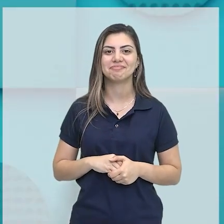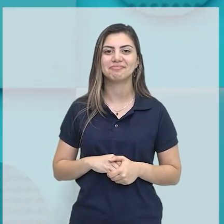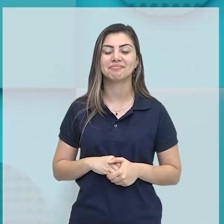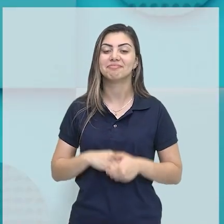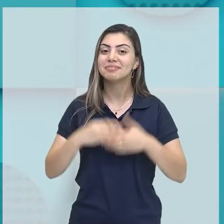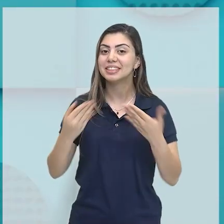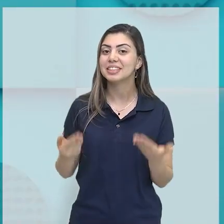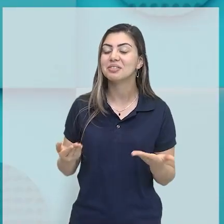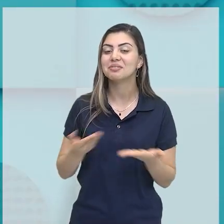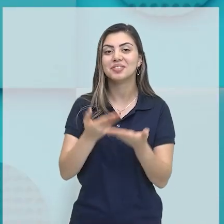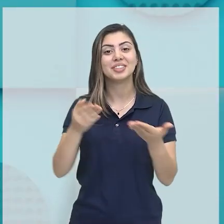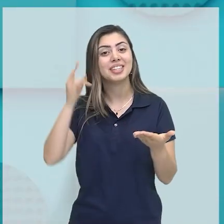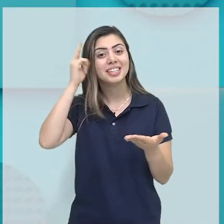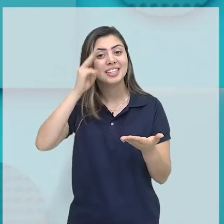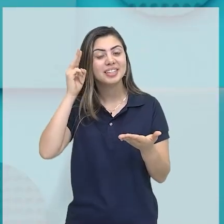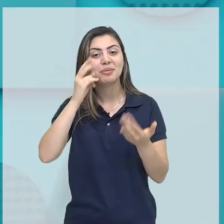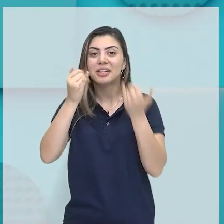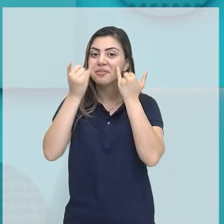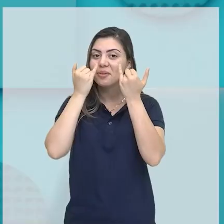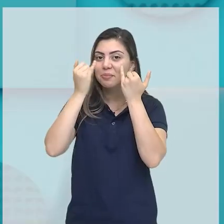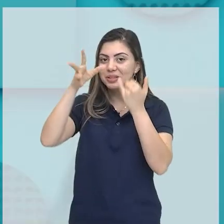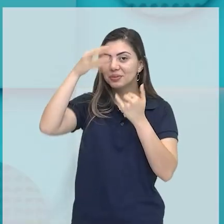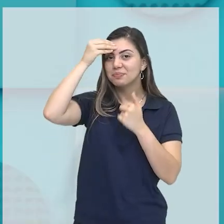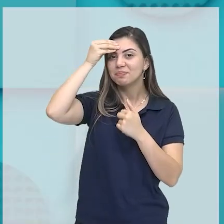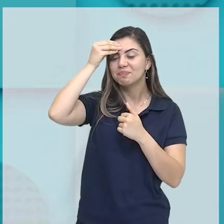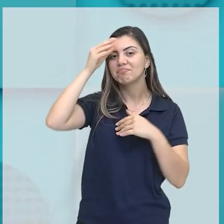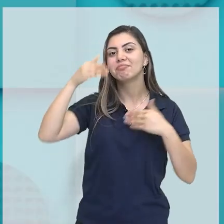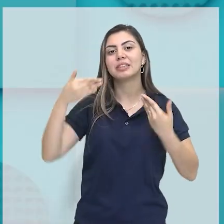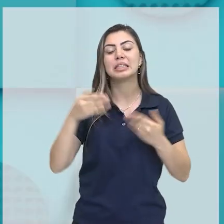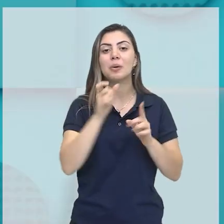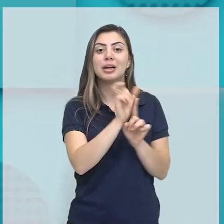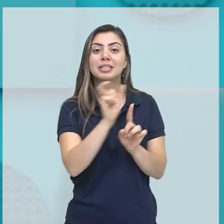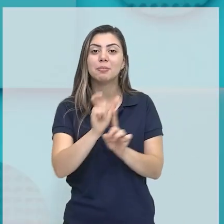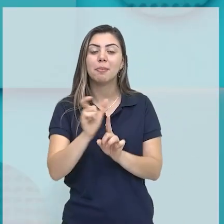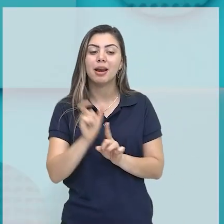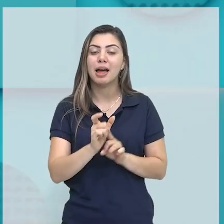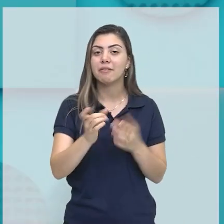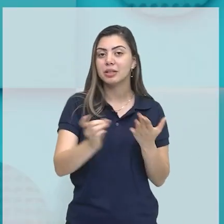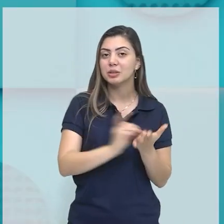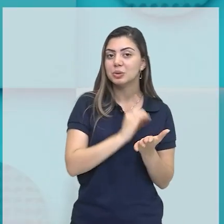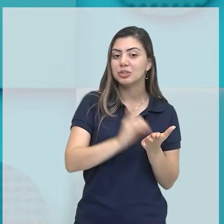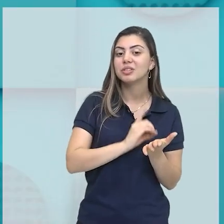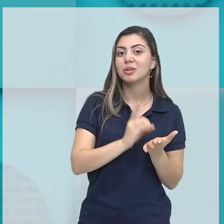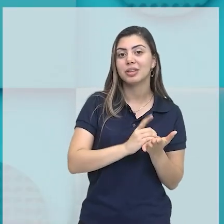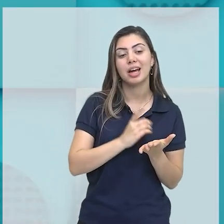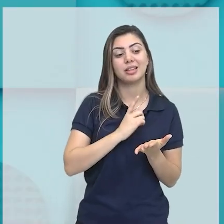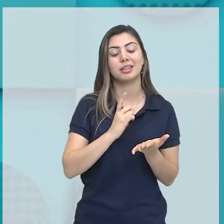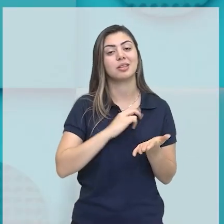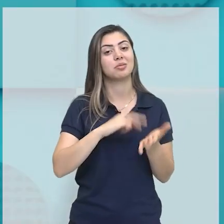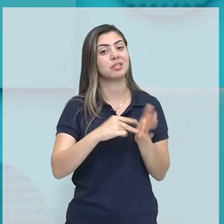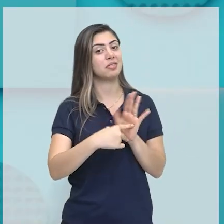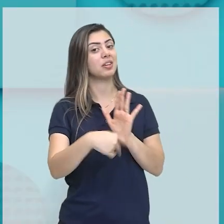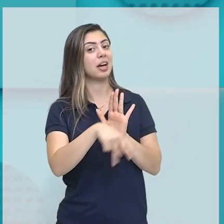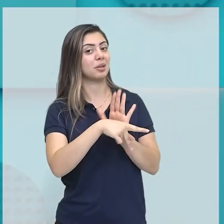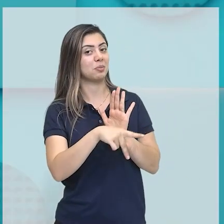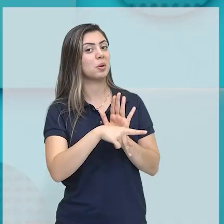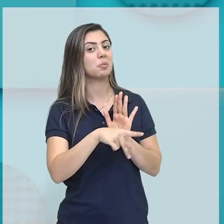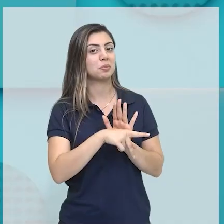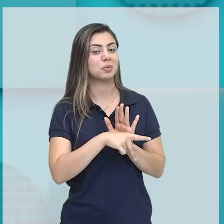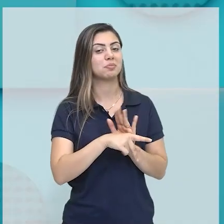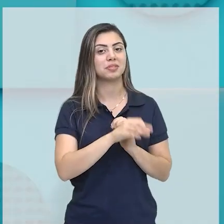Então, lembre-se sempre desse detalhe. As palavras que estão no dicionário, elas têm um significado próprio